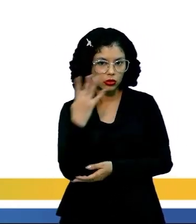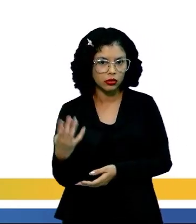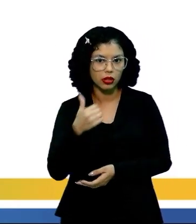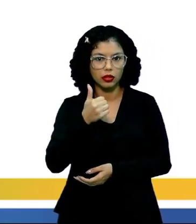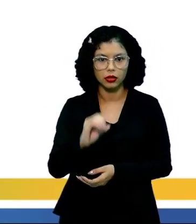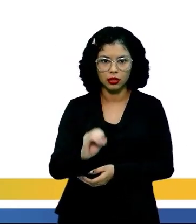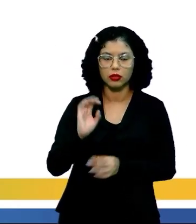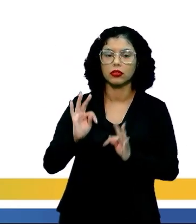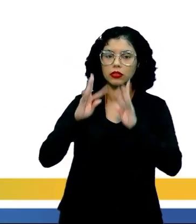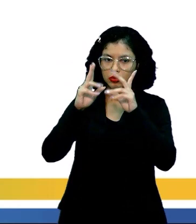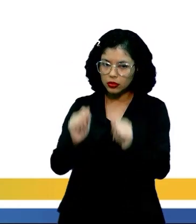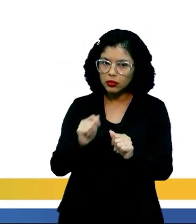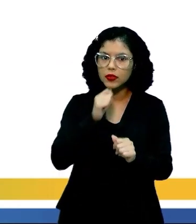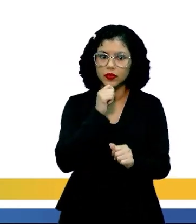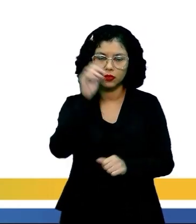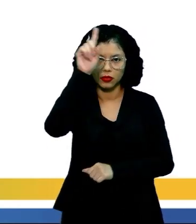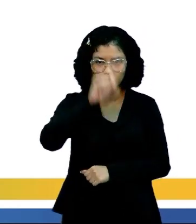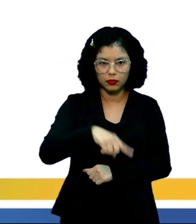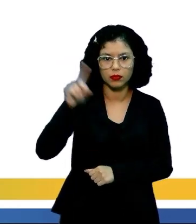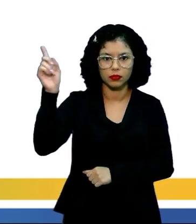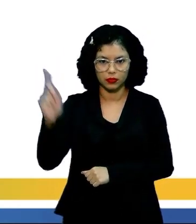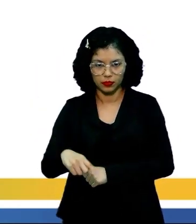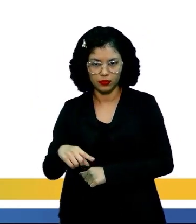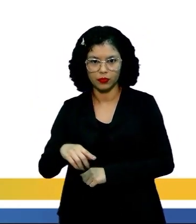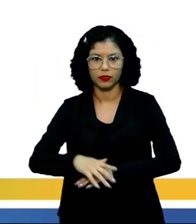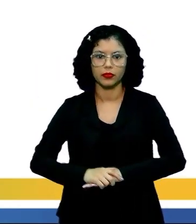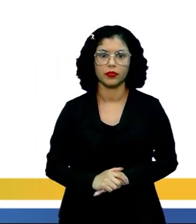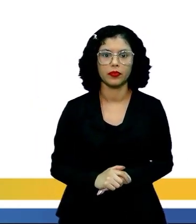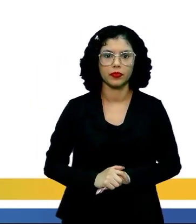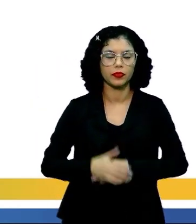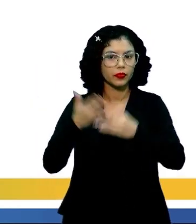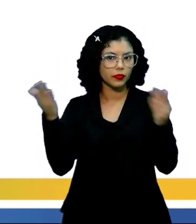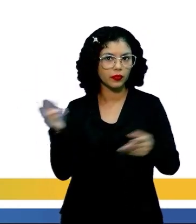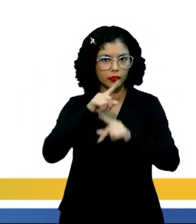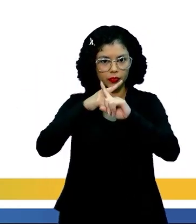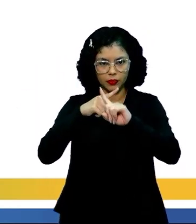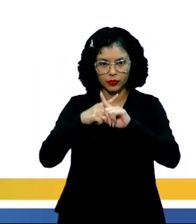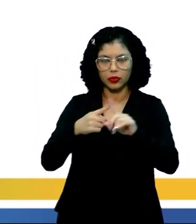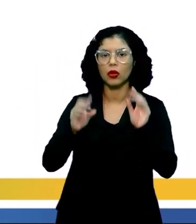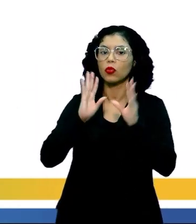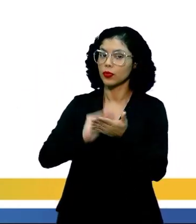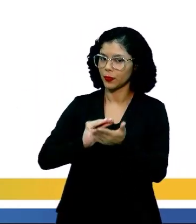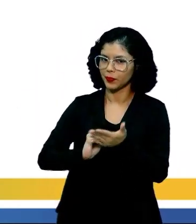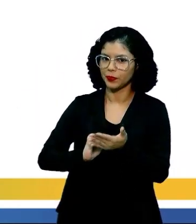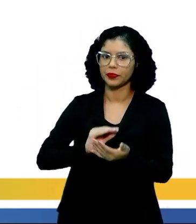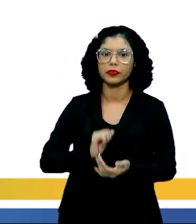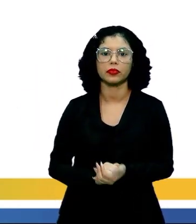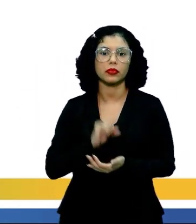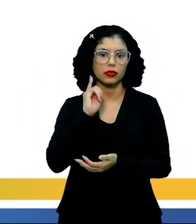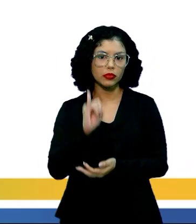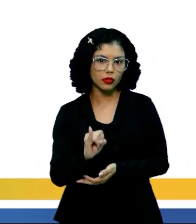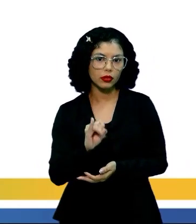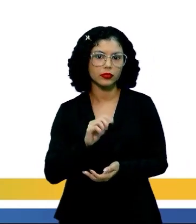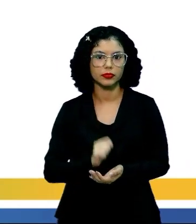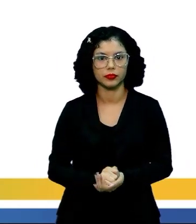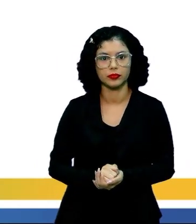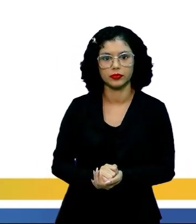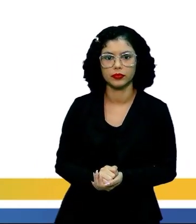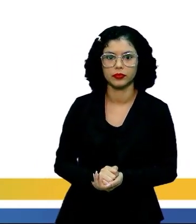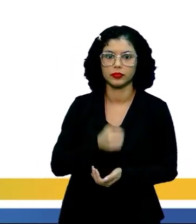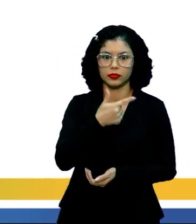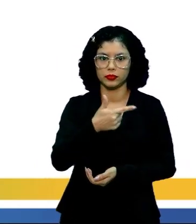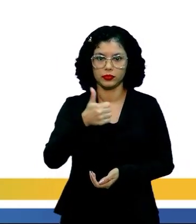que terminar em zeros, corta um zero aqui, corta um zero aqui e multiplica o que sobra. Se eu cortar um zero, aqui